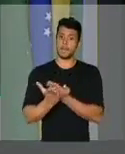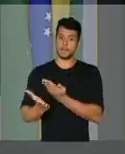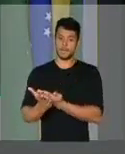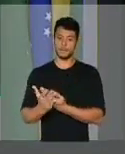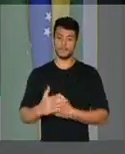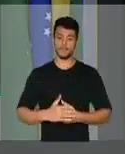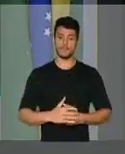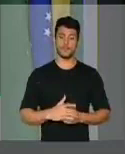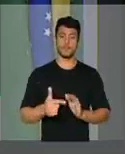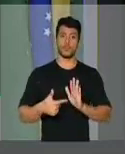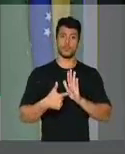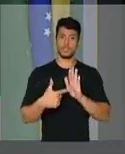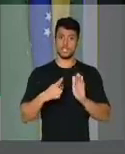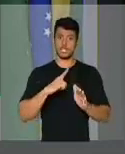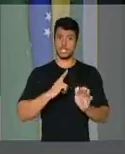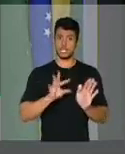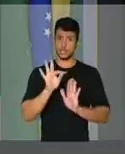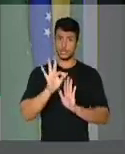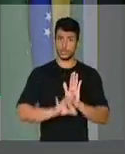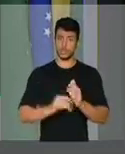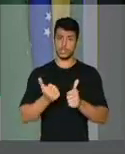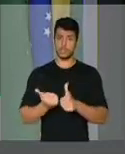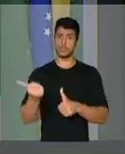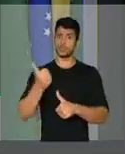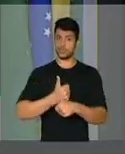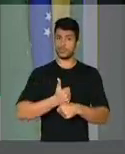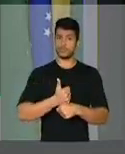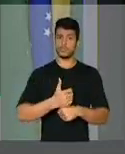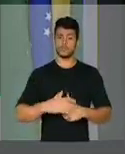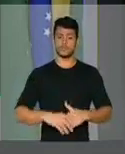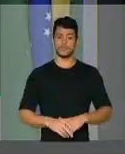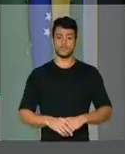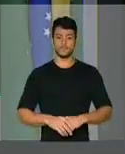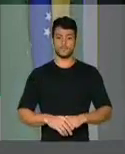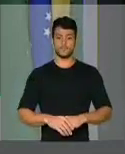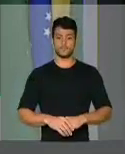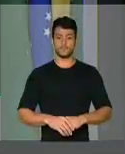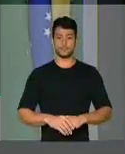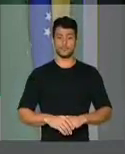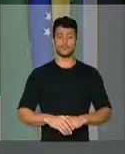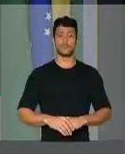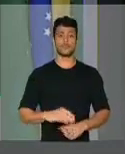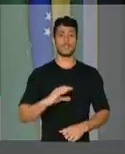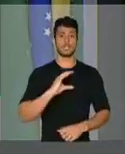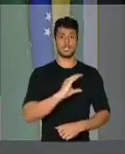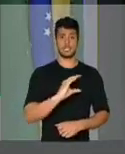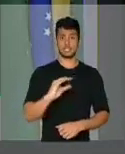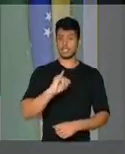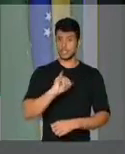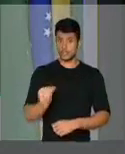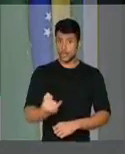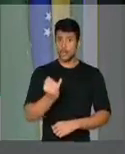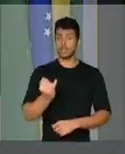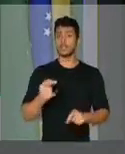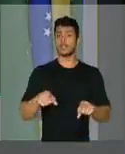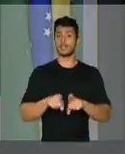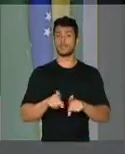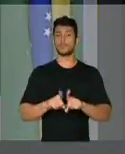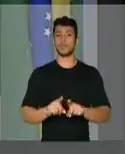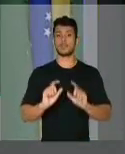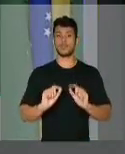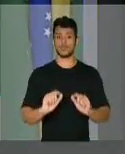do substitutivo que ora apresentamos. Parecer pela Comissão de Constituição e Justiça